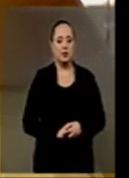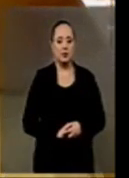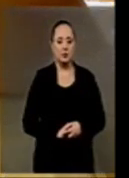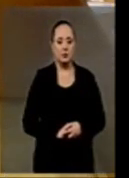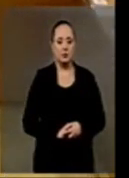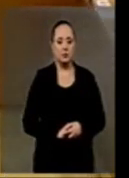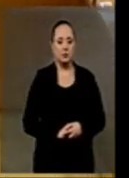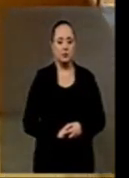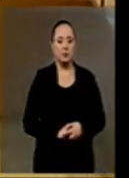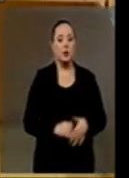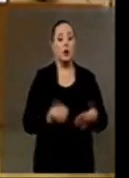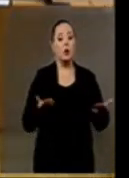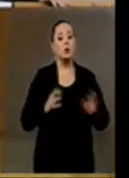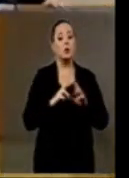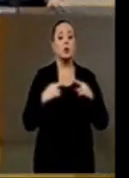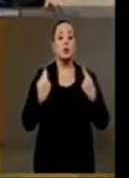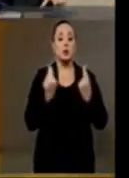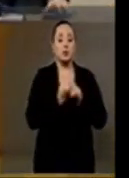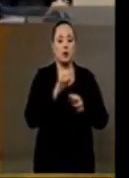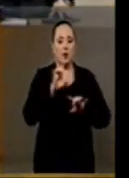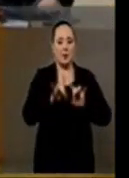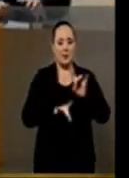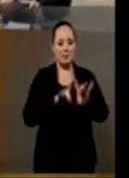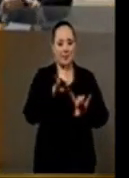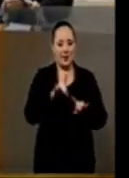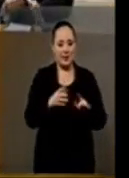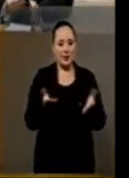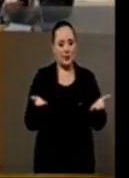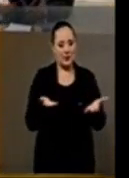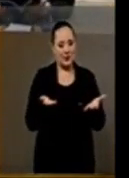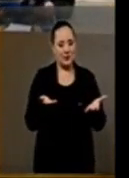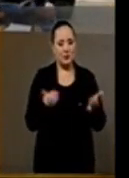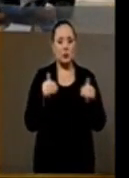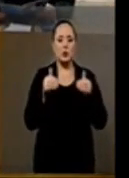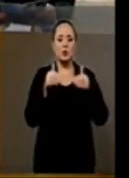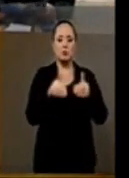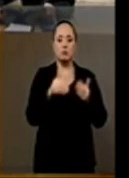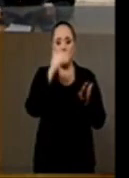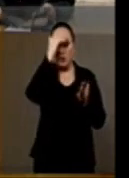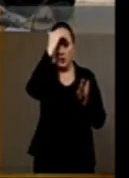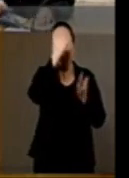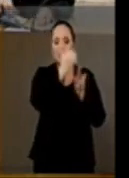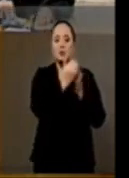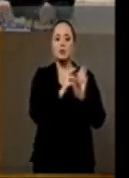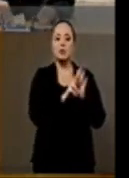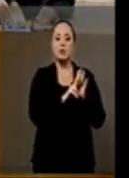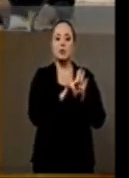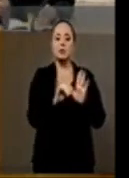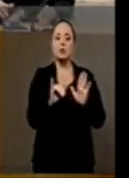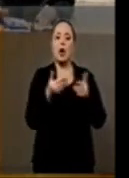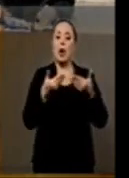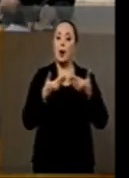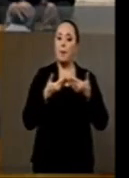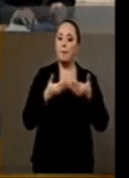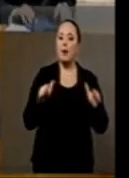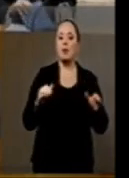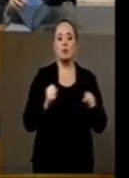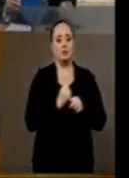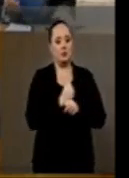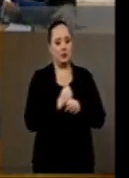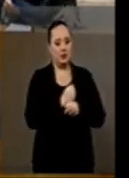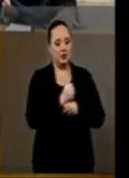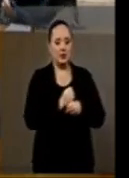esta sessão especial destino se na forma regimental a abertura do ano